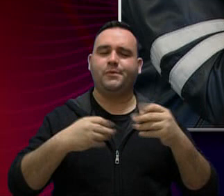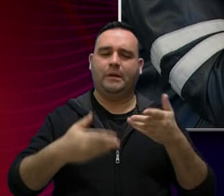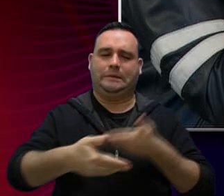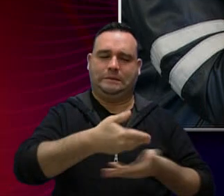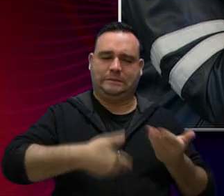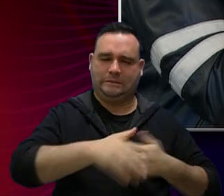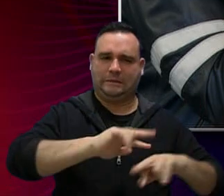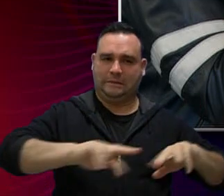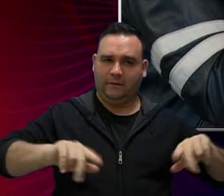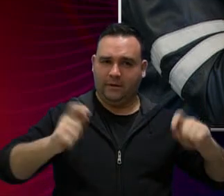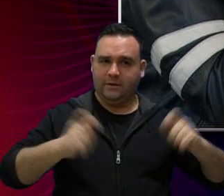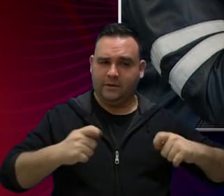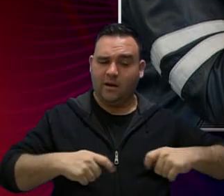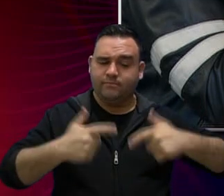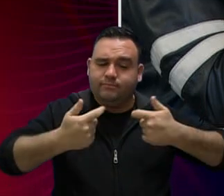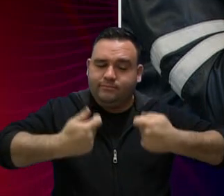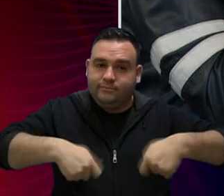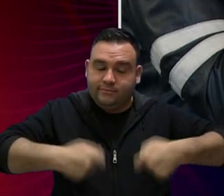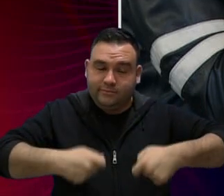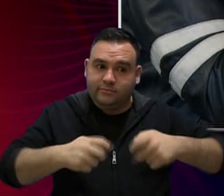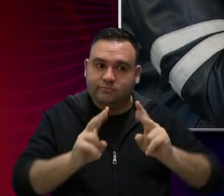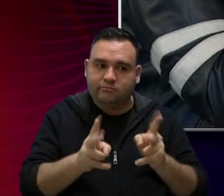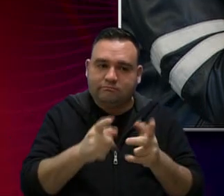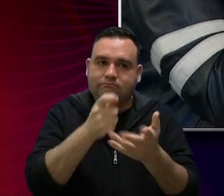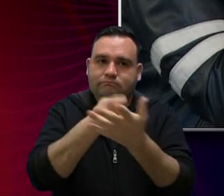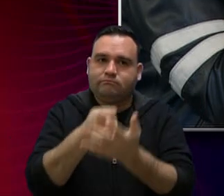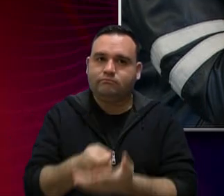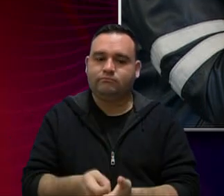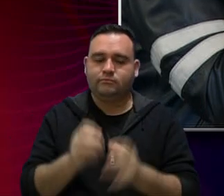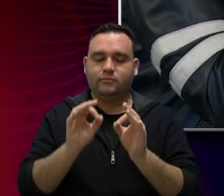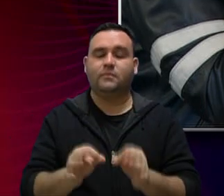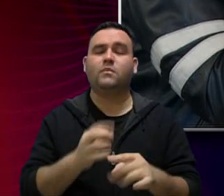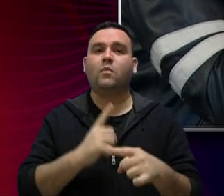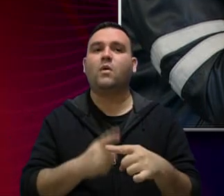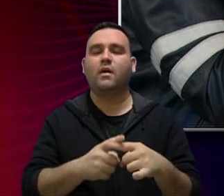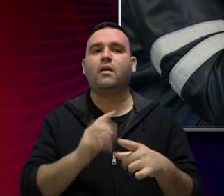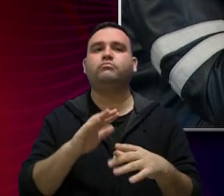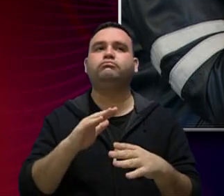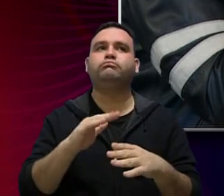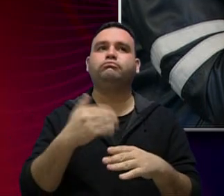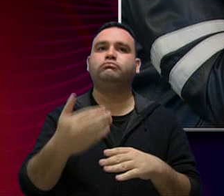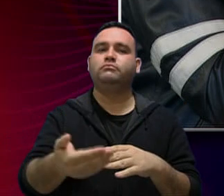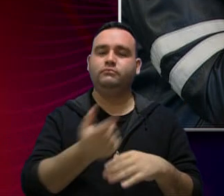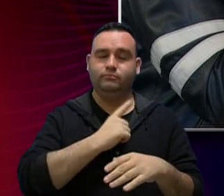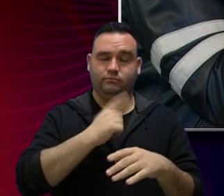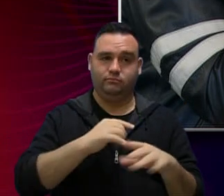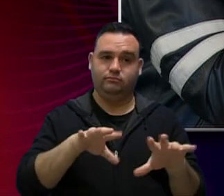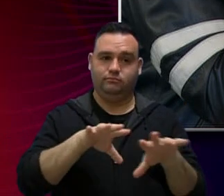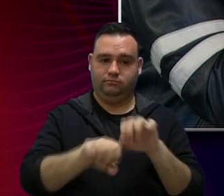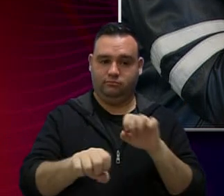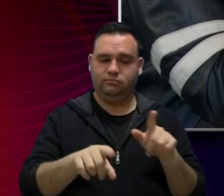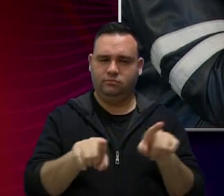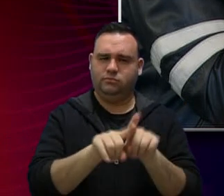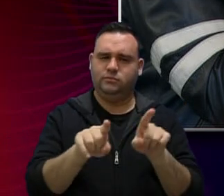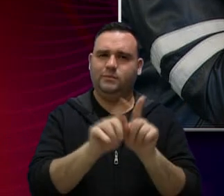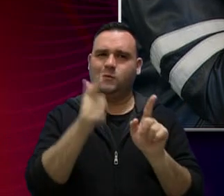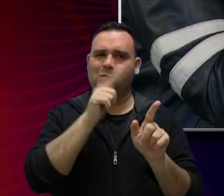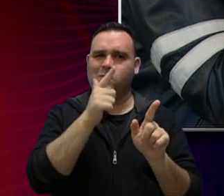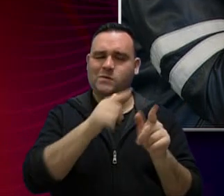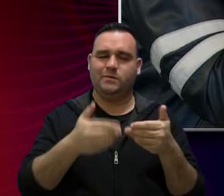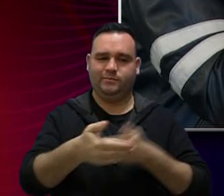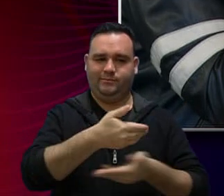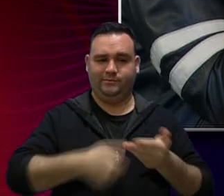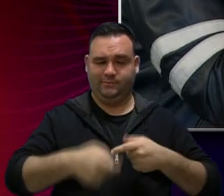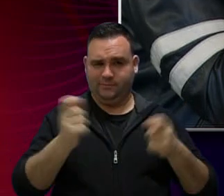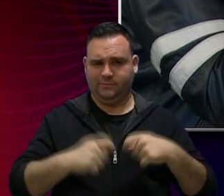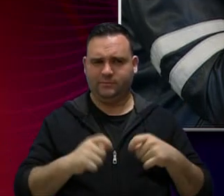transferências né ele tem que manter isso é pago para poder ter o certificado e garantia se transferência